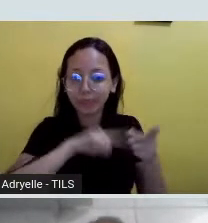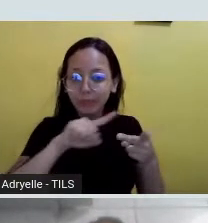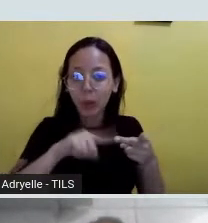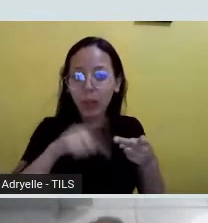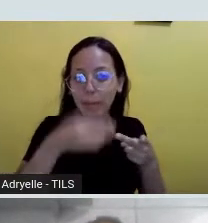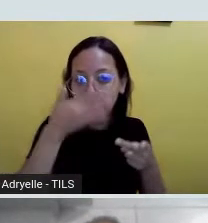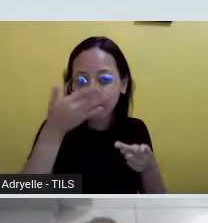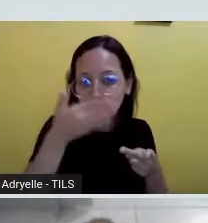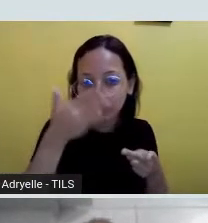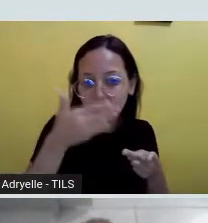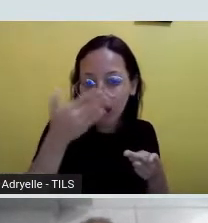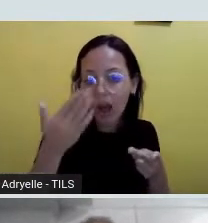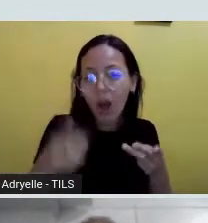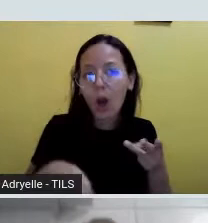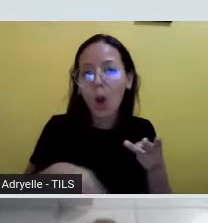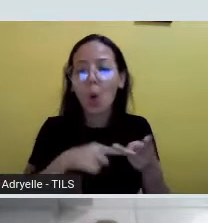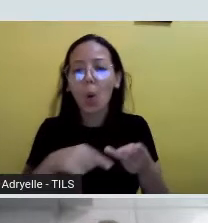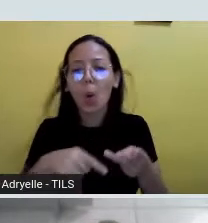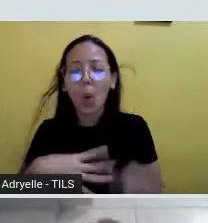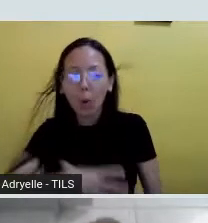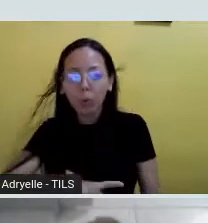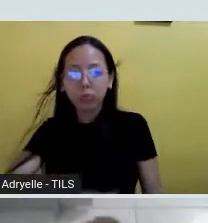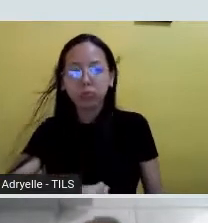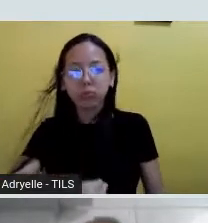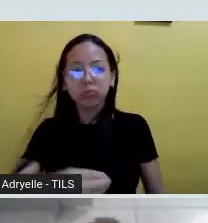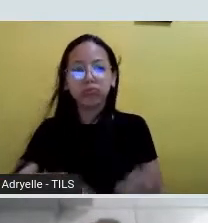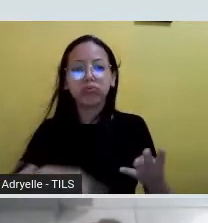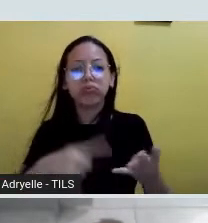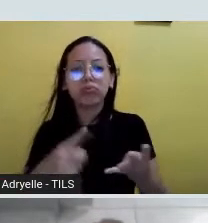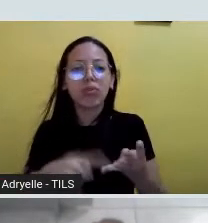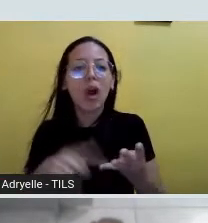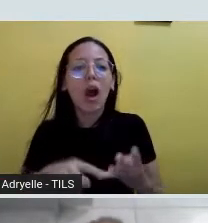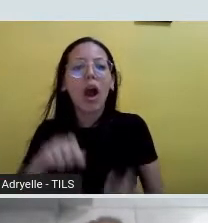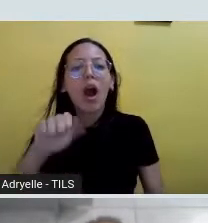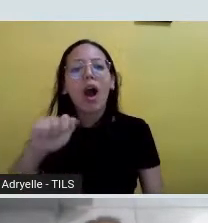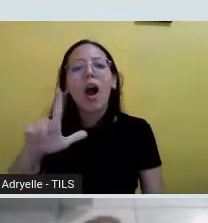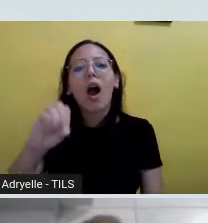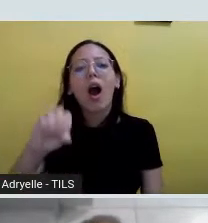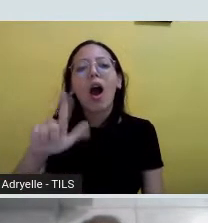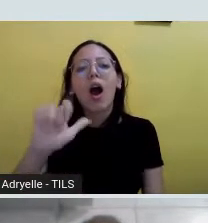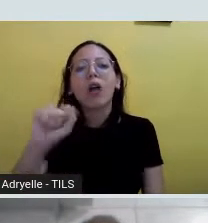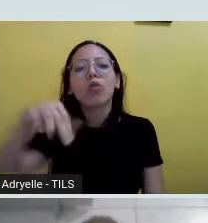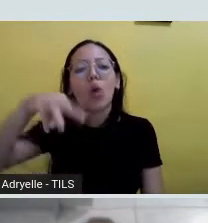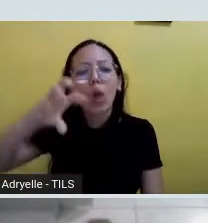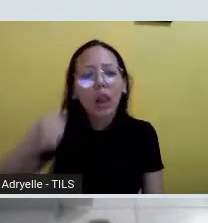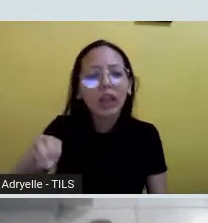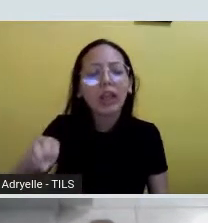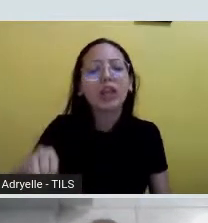prostituição, suicídio, alcoolismo, infanticídio,